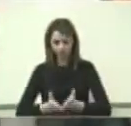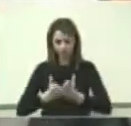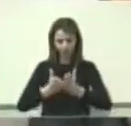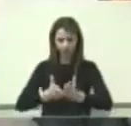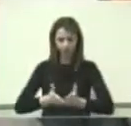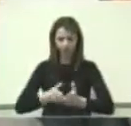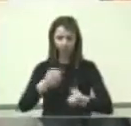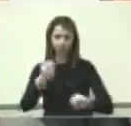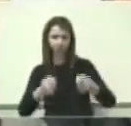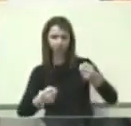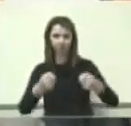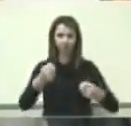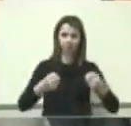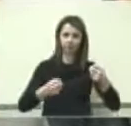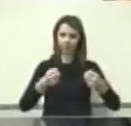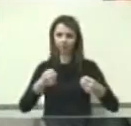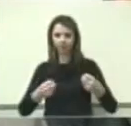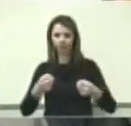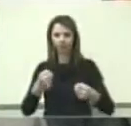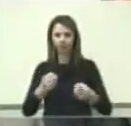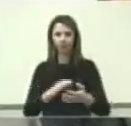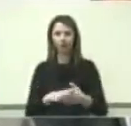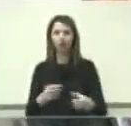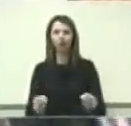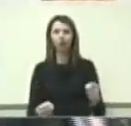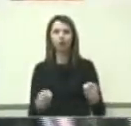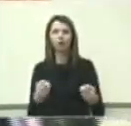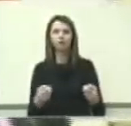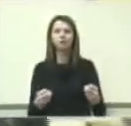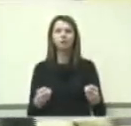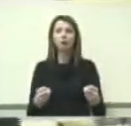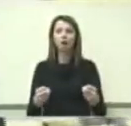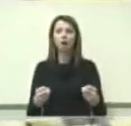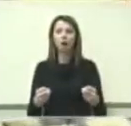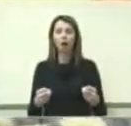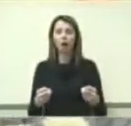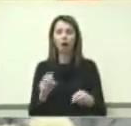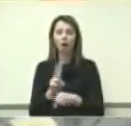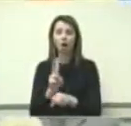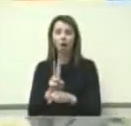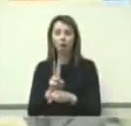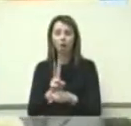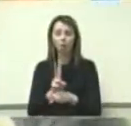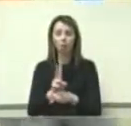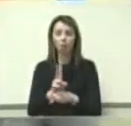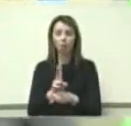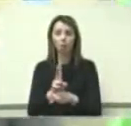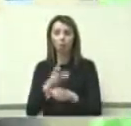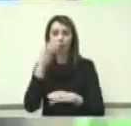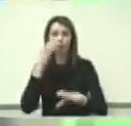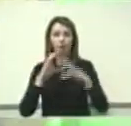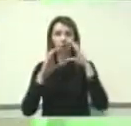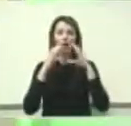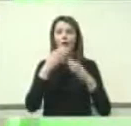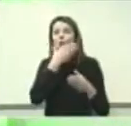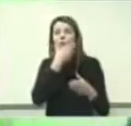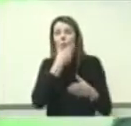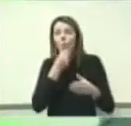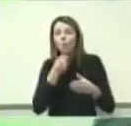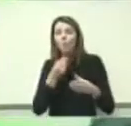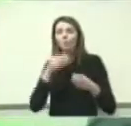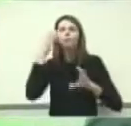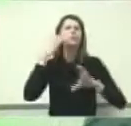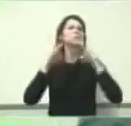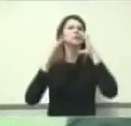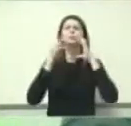um judeu convertido ao cristianismo Daniel Carmel e ele é cantor sacro e canta lindas músicas